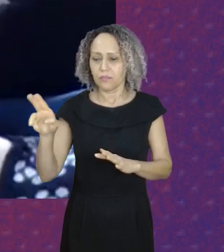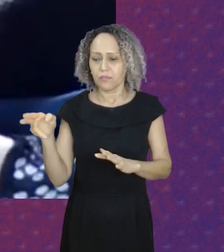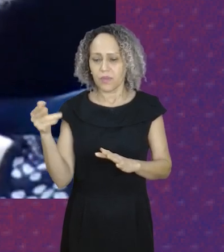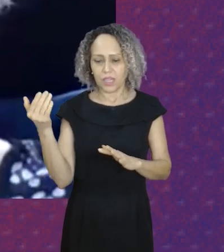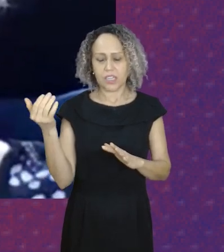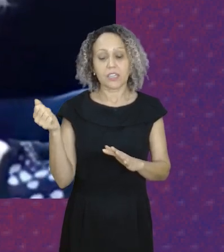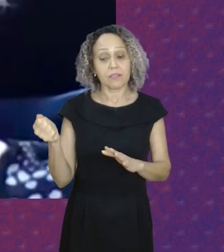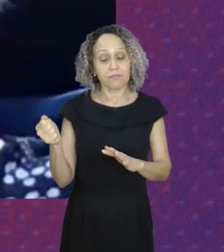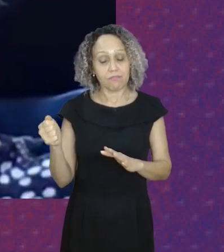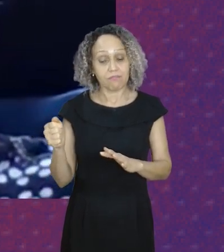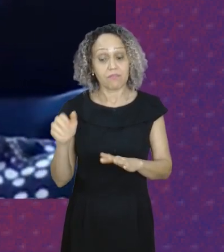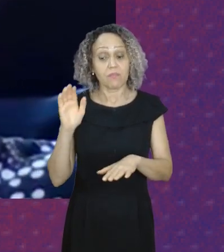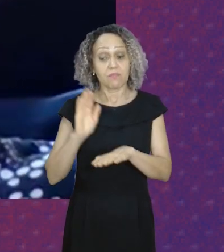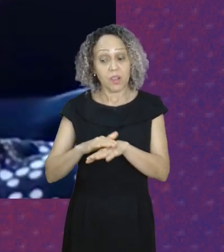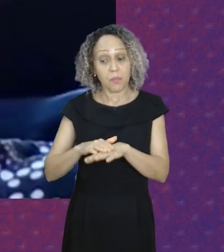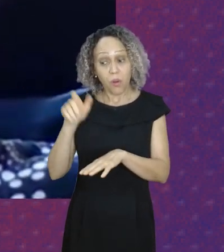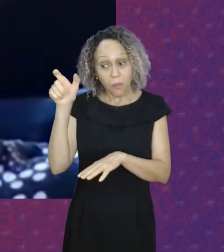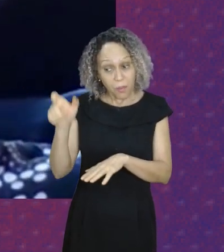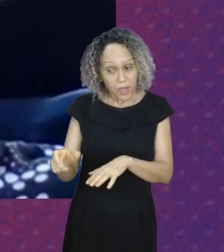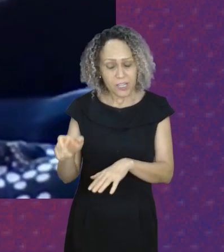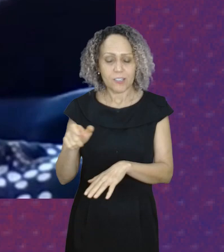A própria Maria da Penha